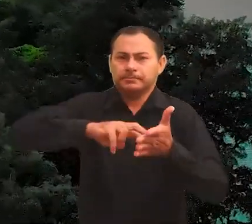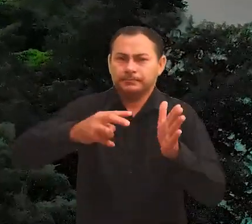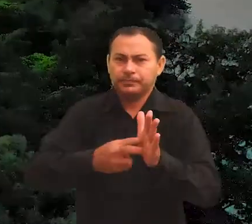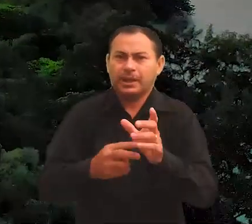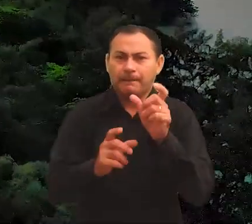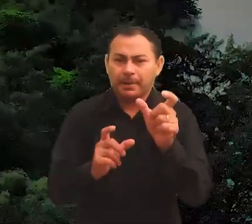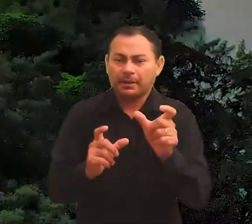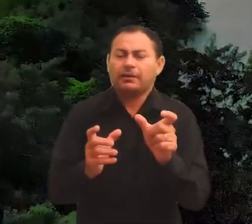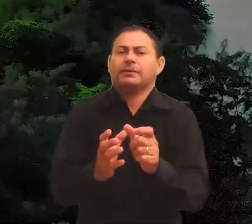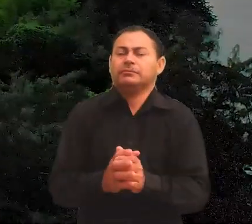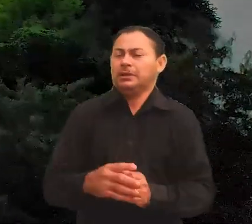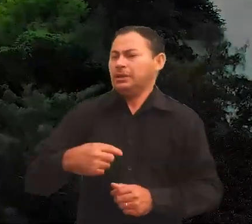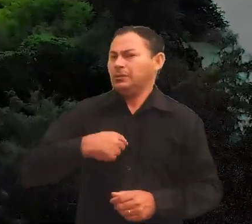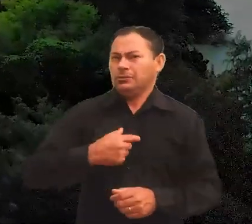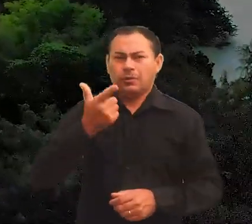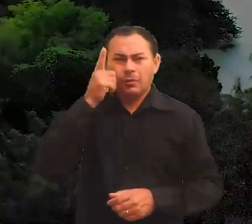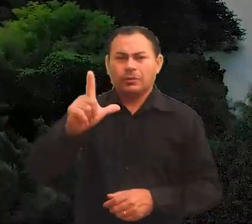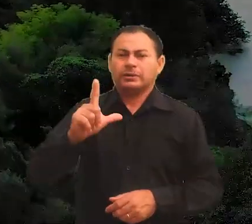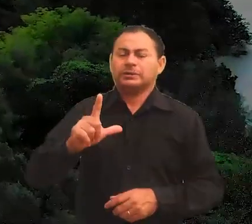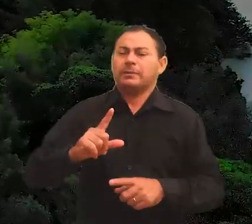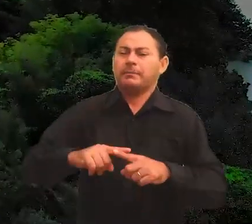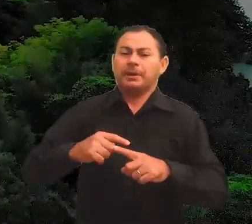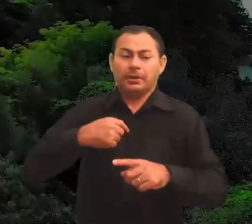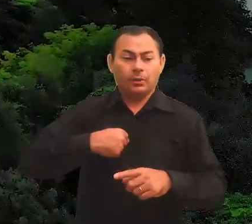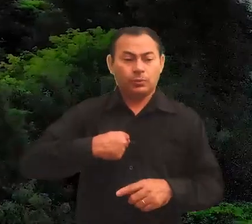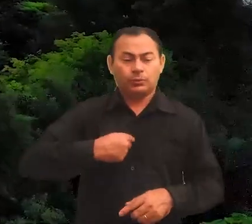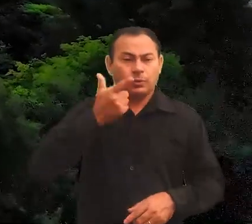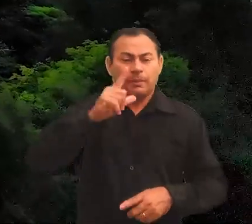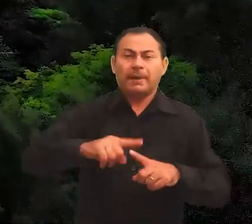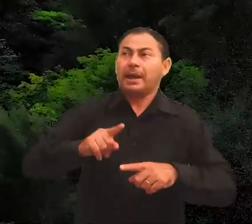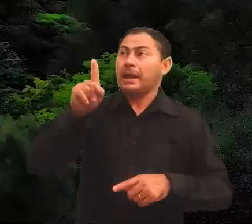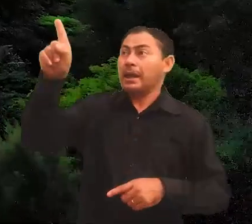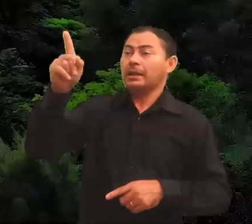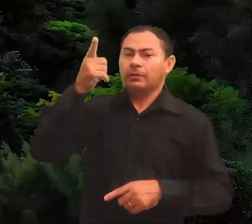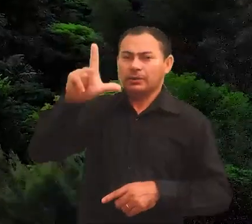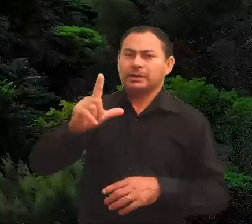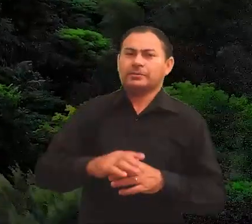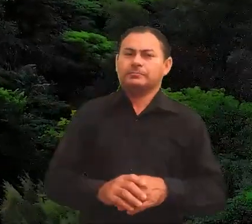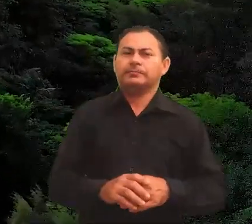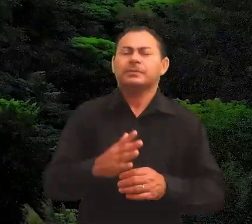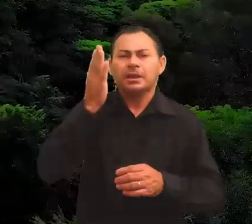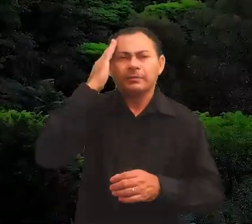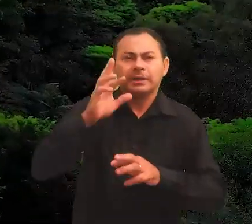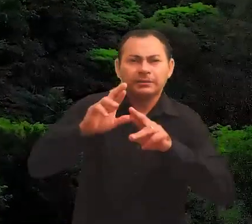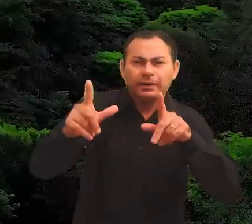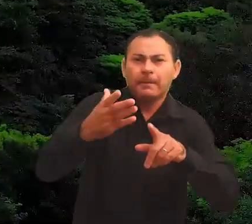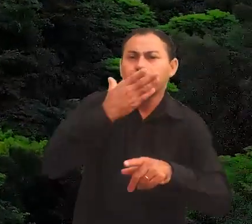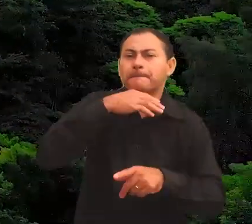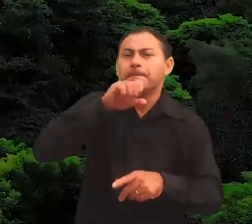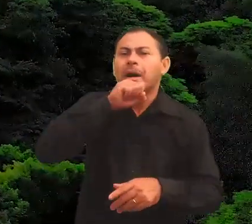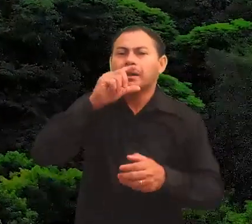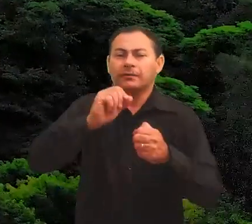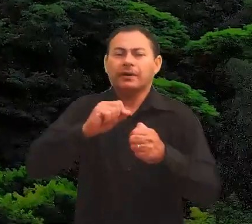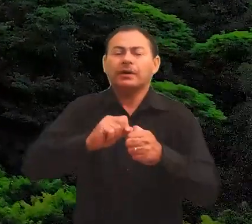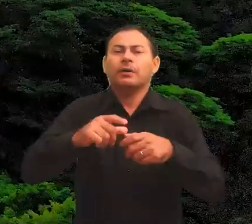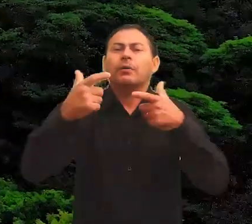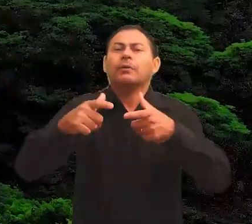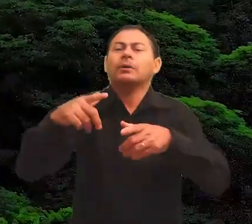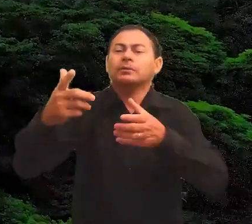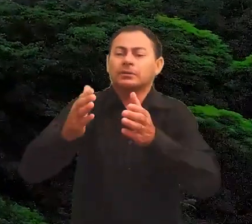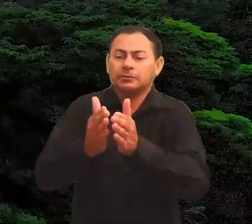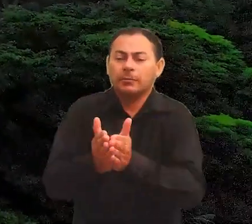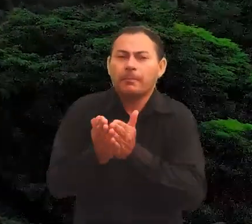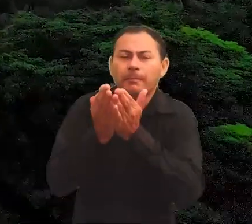o significado das palavras. Eu não consigo, mas ele consegue. Alguém que saiba a diferença que o Pai faz quando está